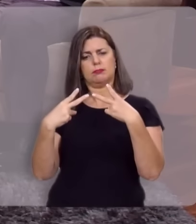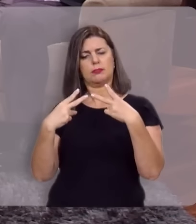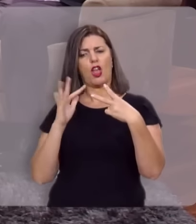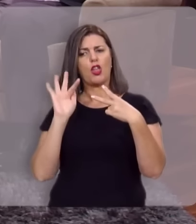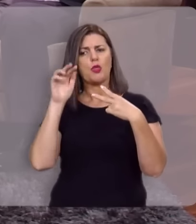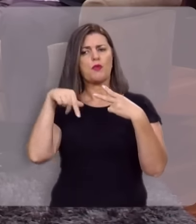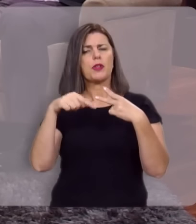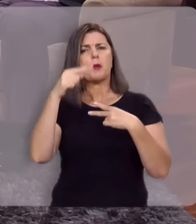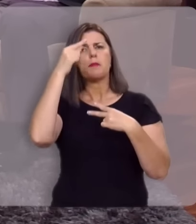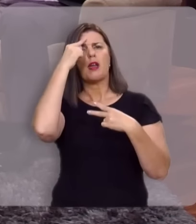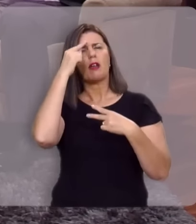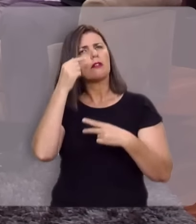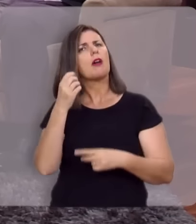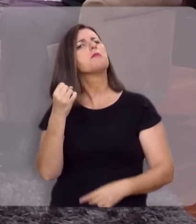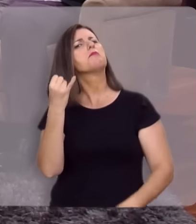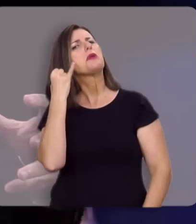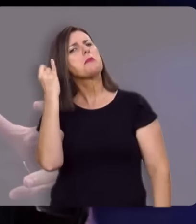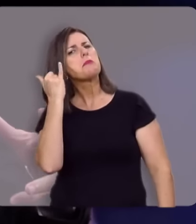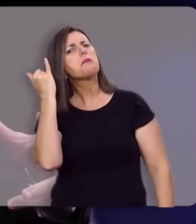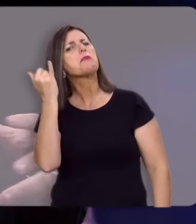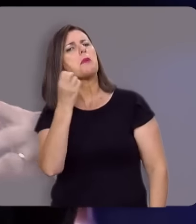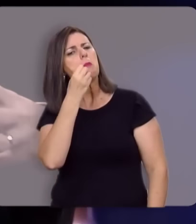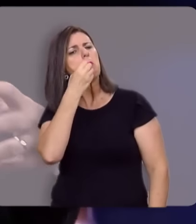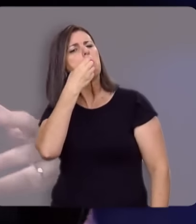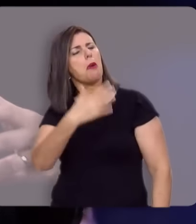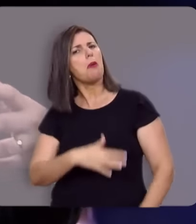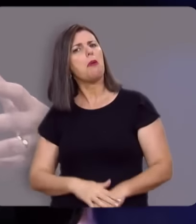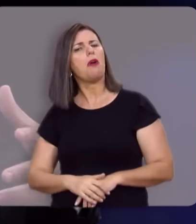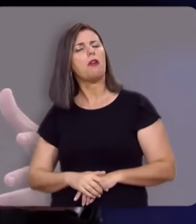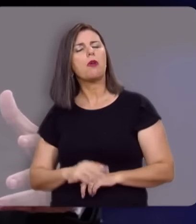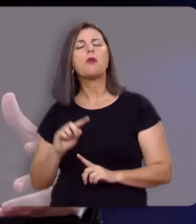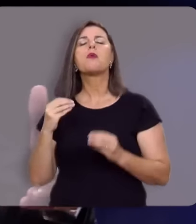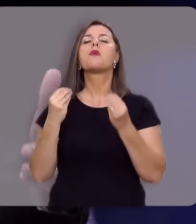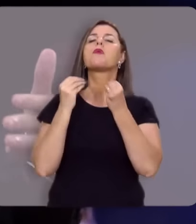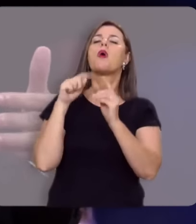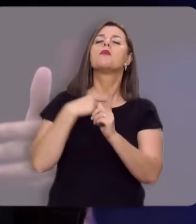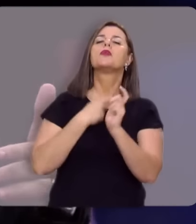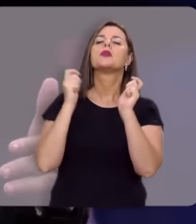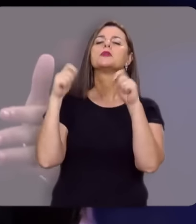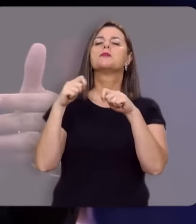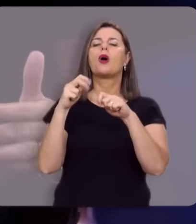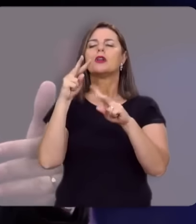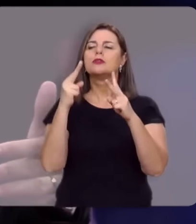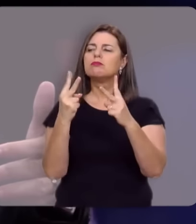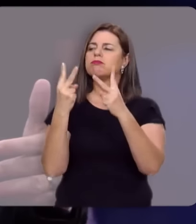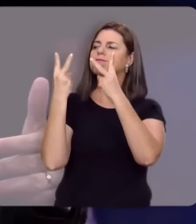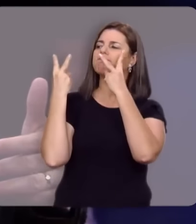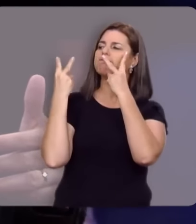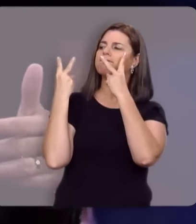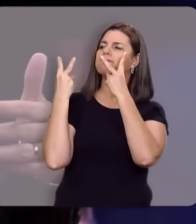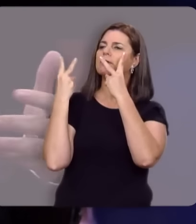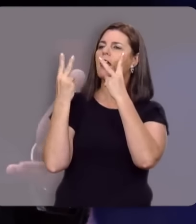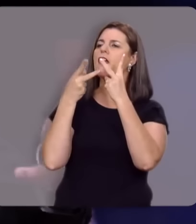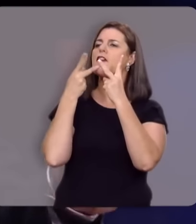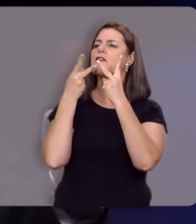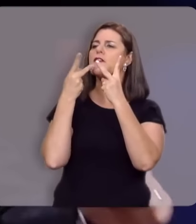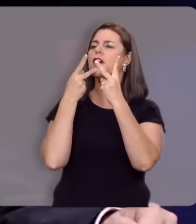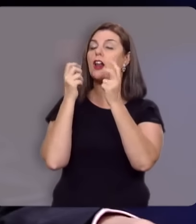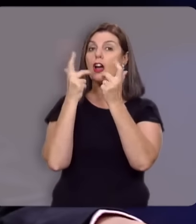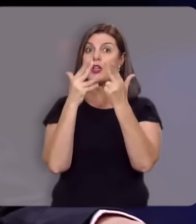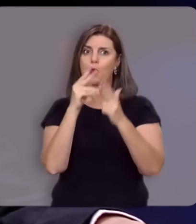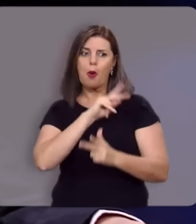final diz: valeu a pena. Como nós podemos olhar para trás e